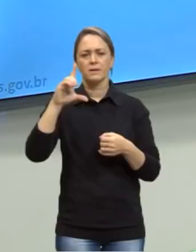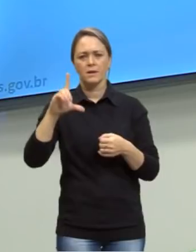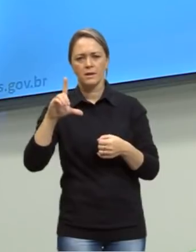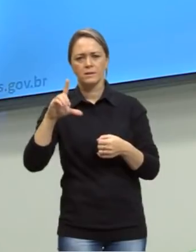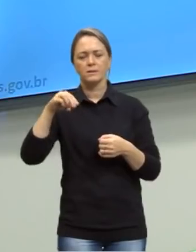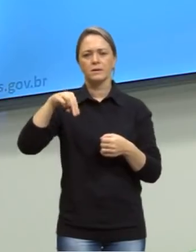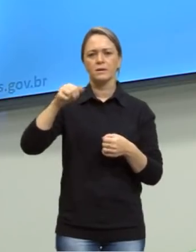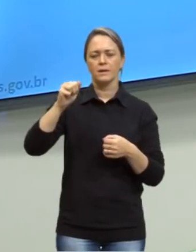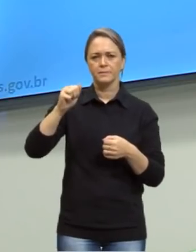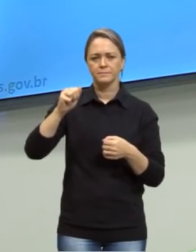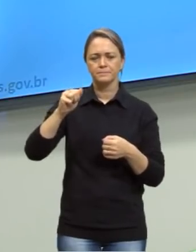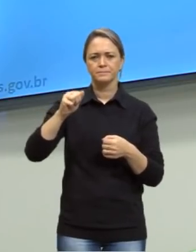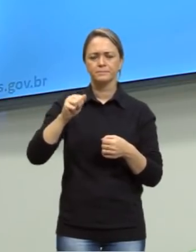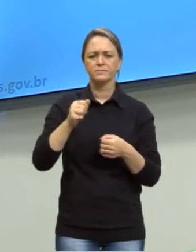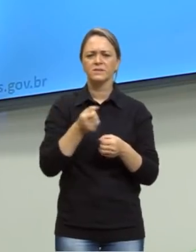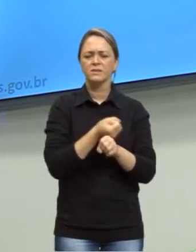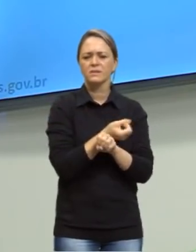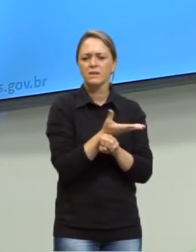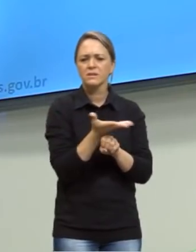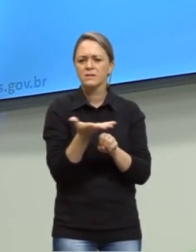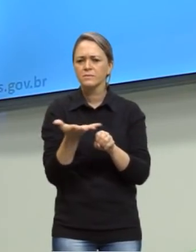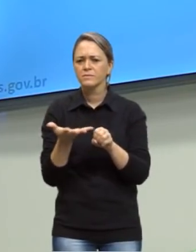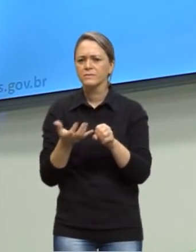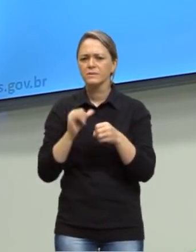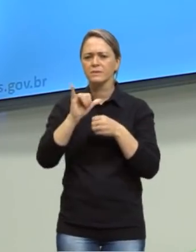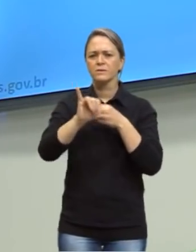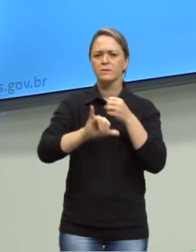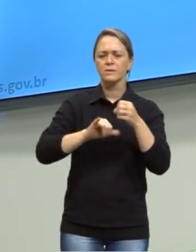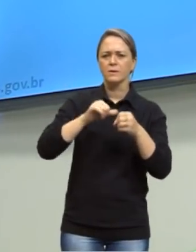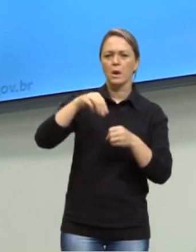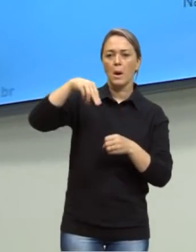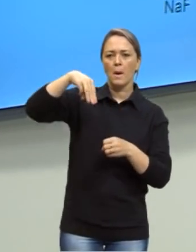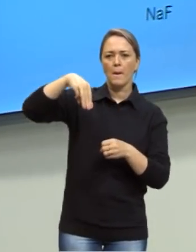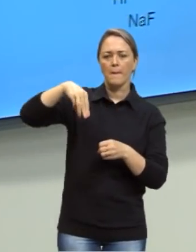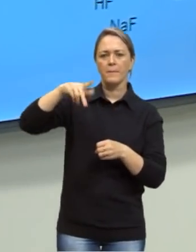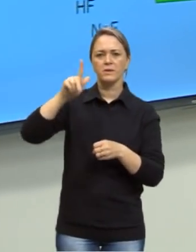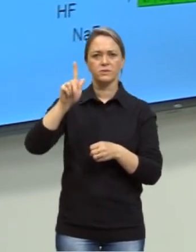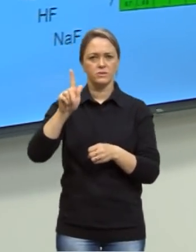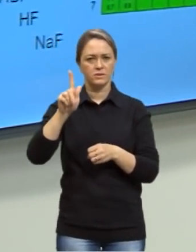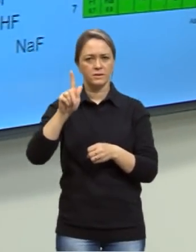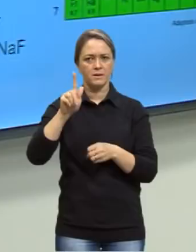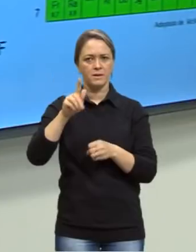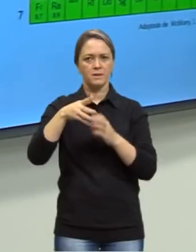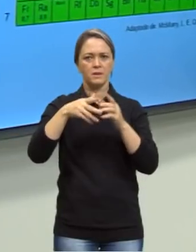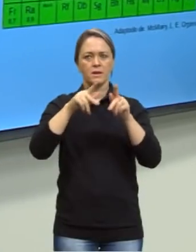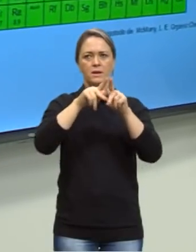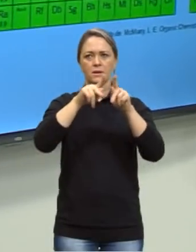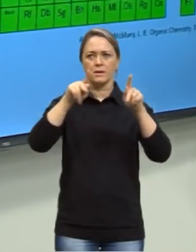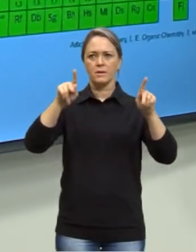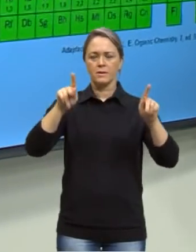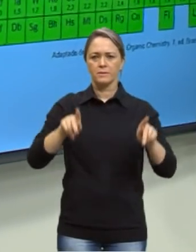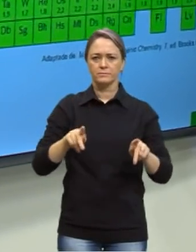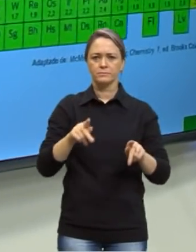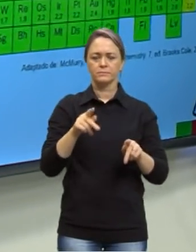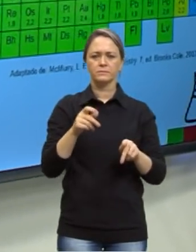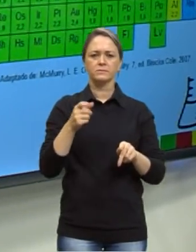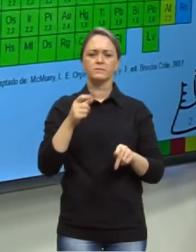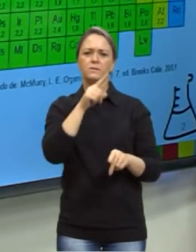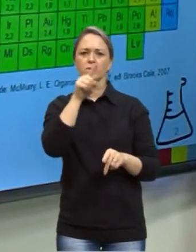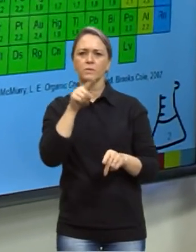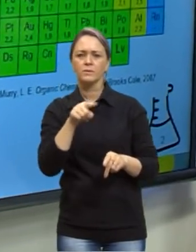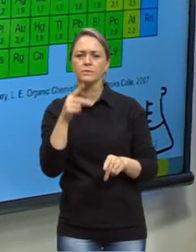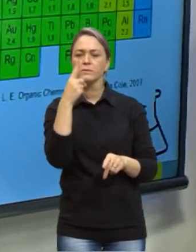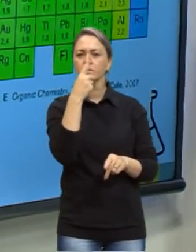se a gente fizer a distribuição eletrônica do magnésio que lá na tabela periódica número atômico 12